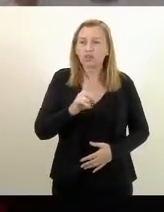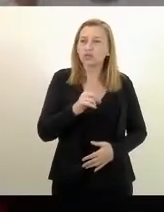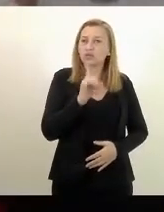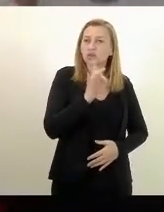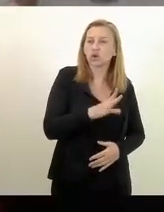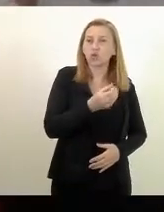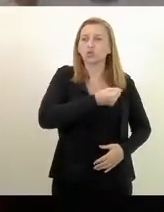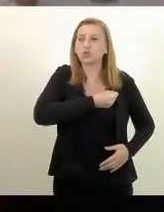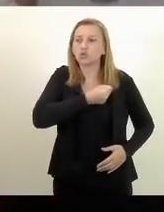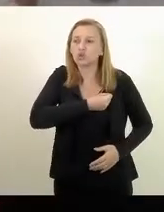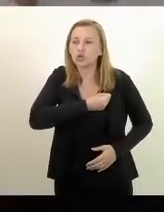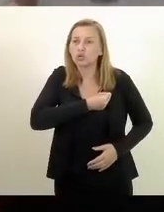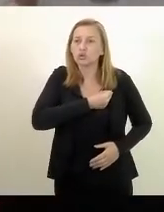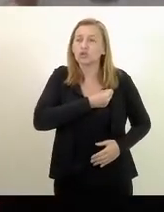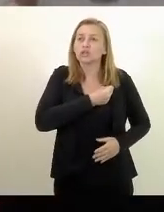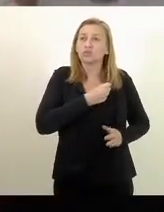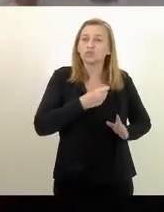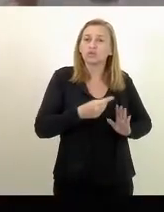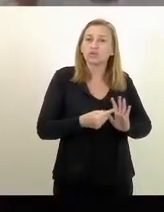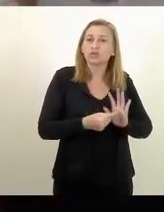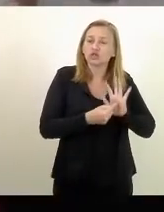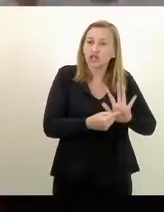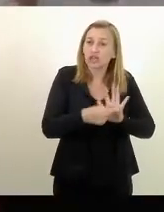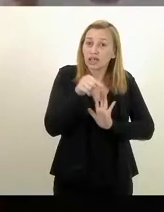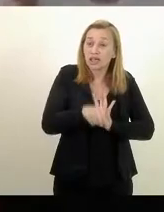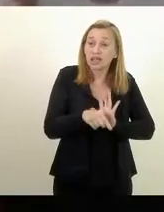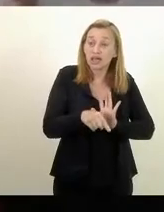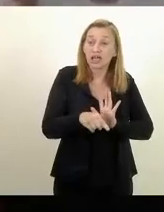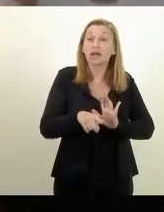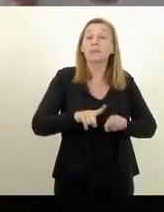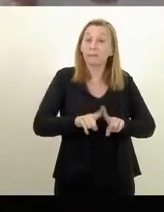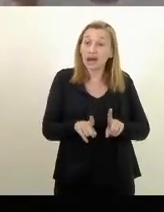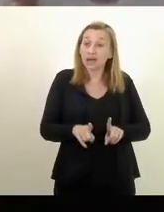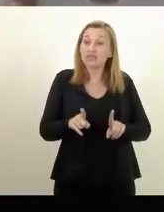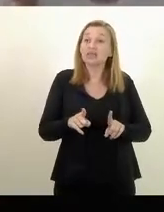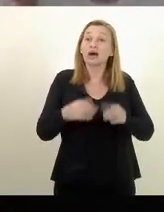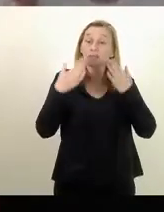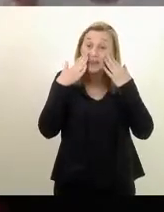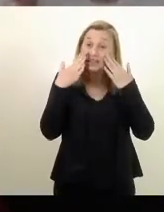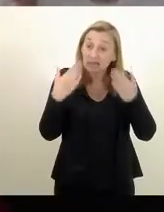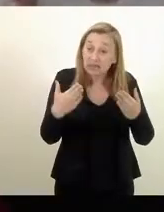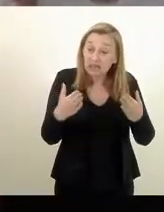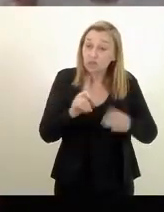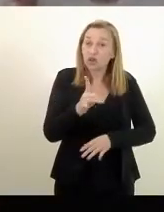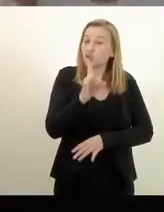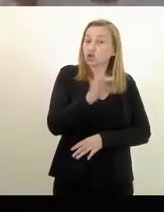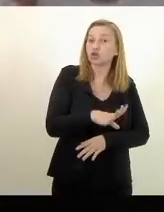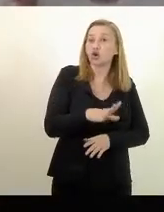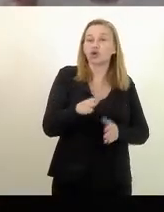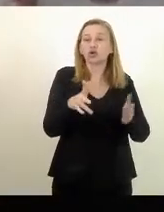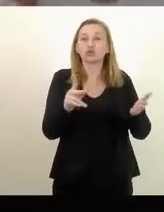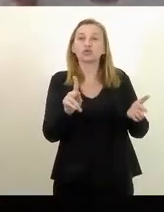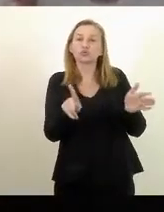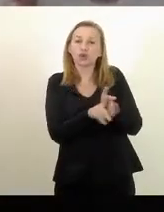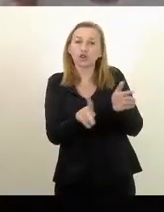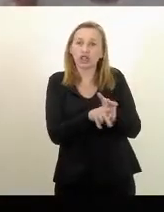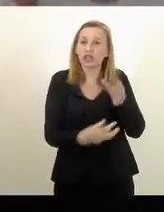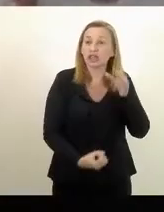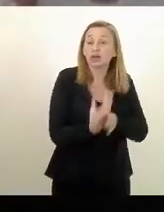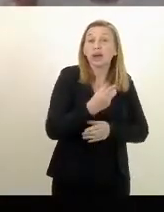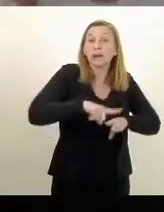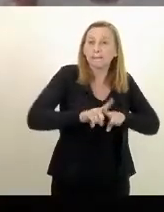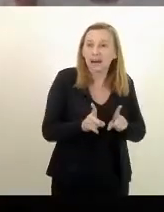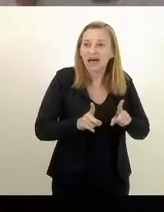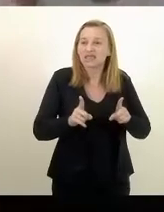dados concretos como foram apresentados aqui e que fazemos a questão de apresentar não só nos projetos que formulamos nas